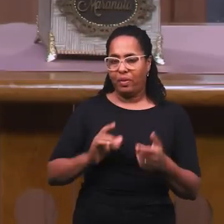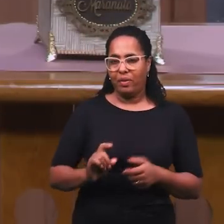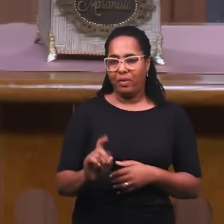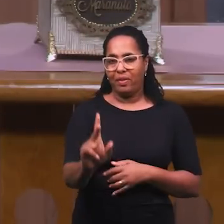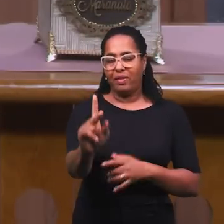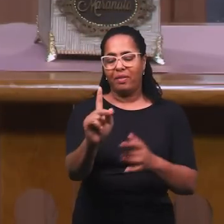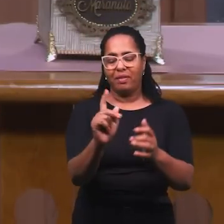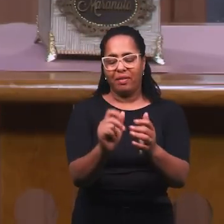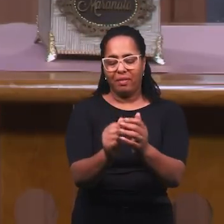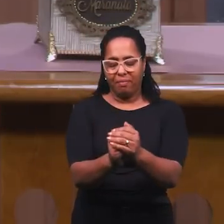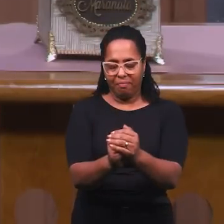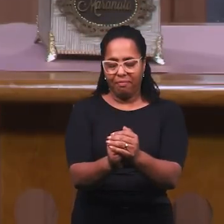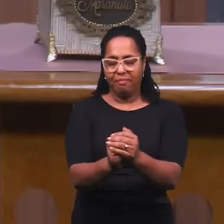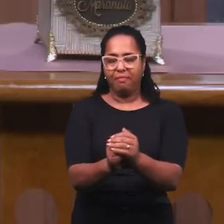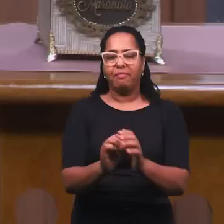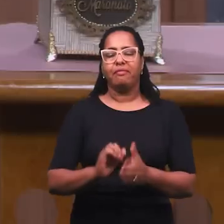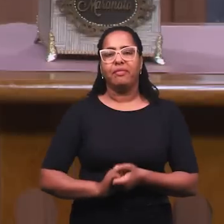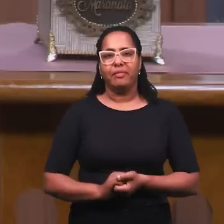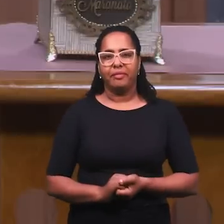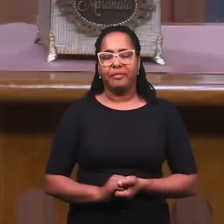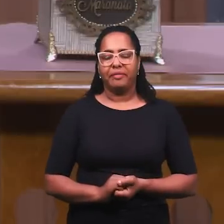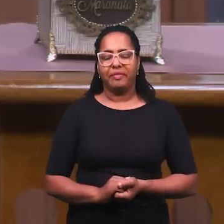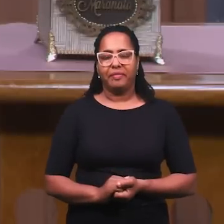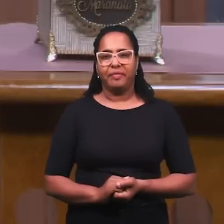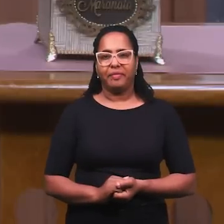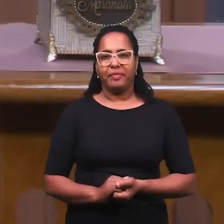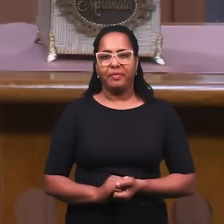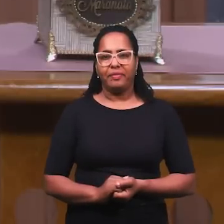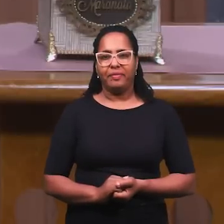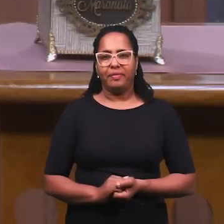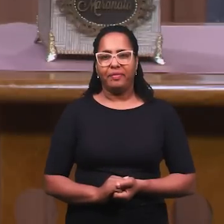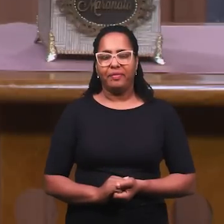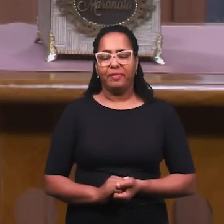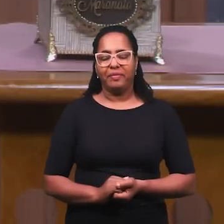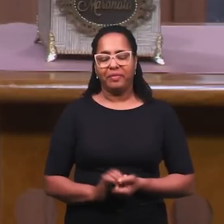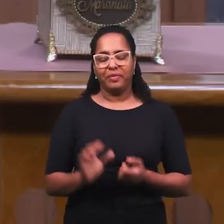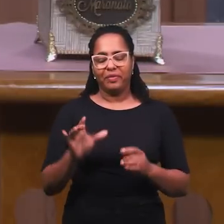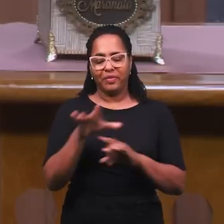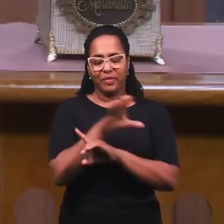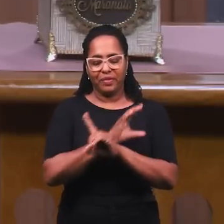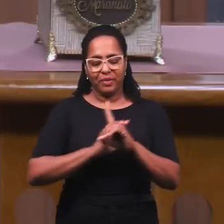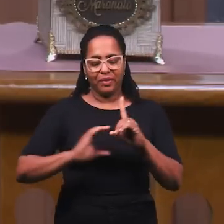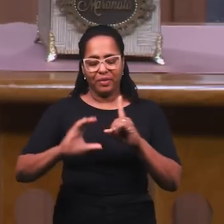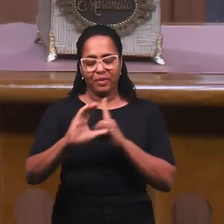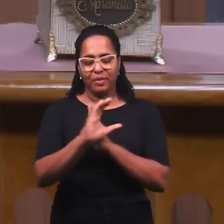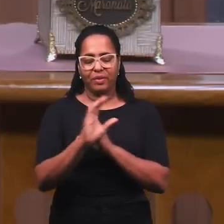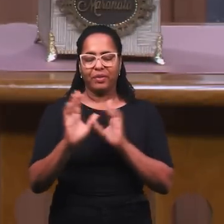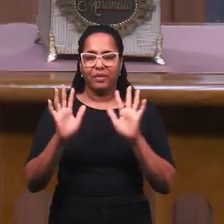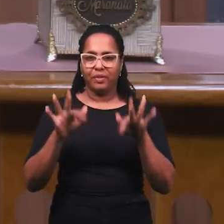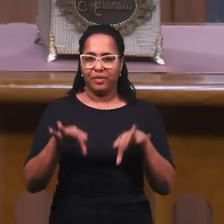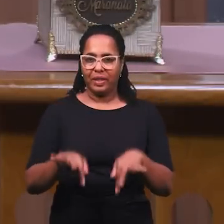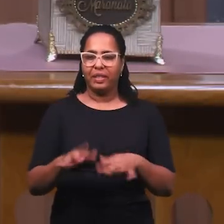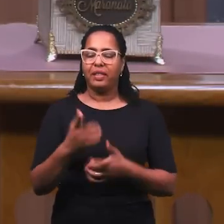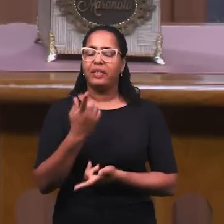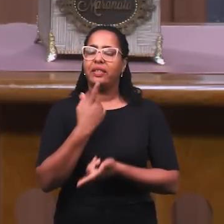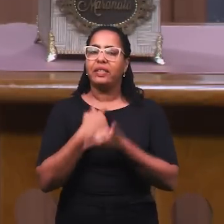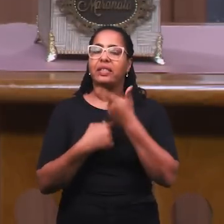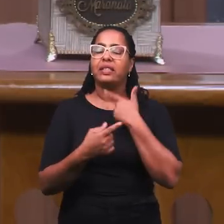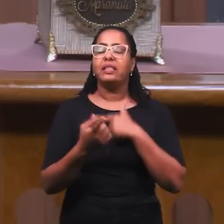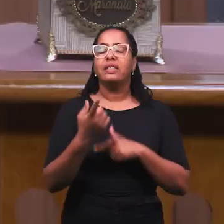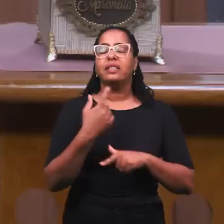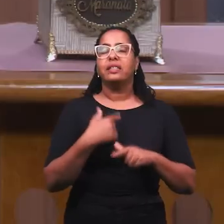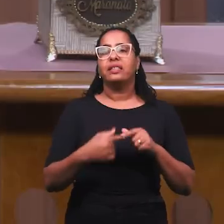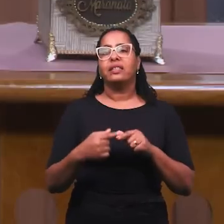agora e para sempre. Amém. Meus irmãos, o culto está se encerrando.